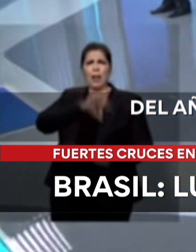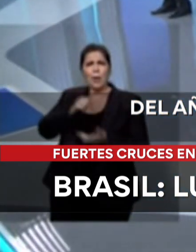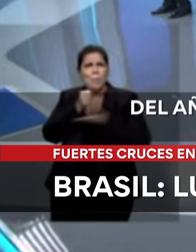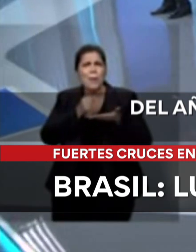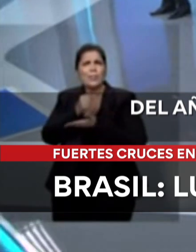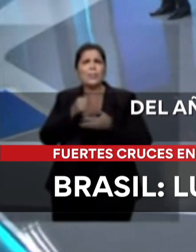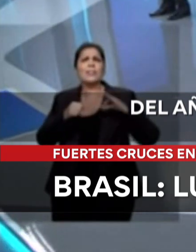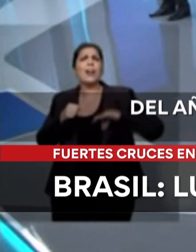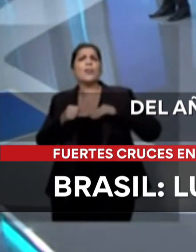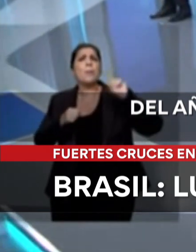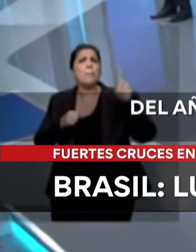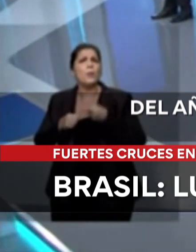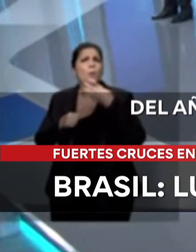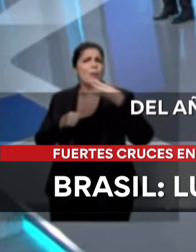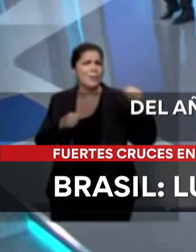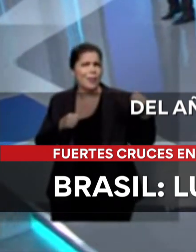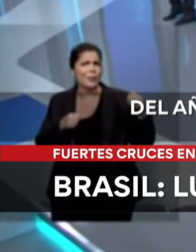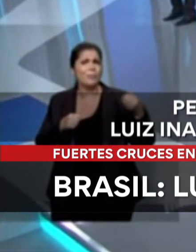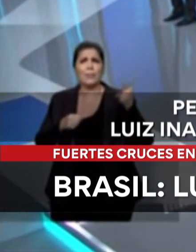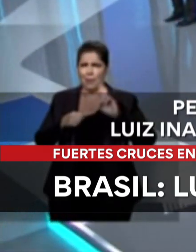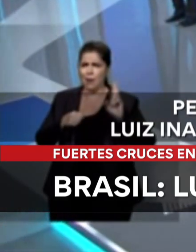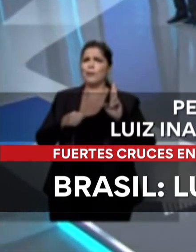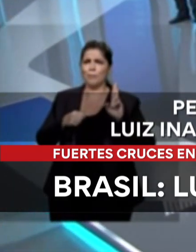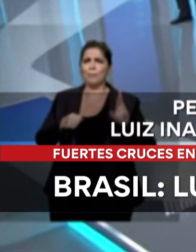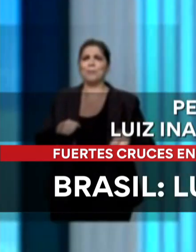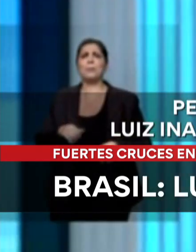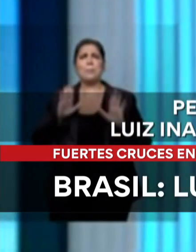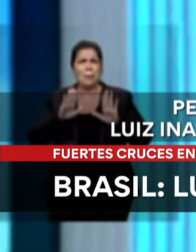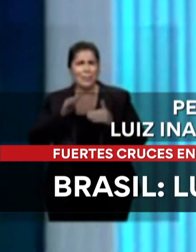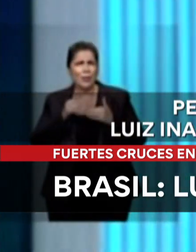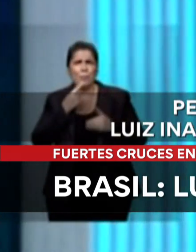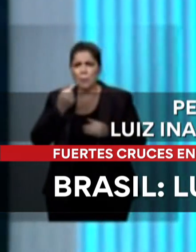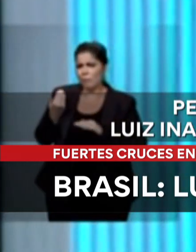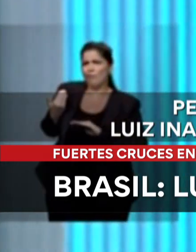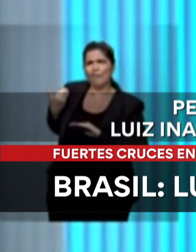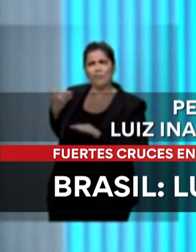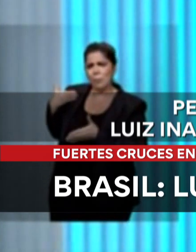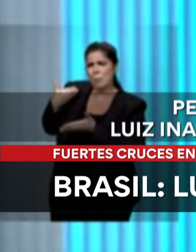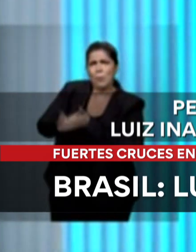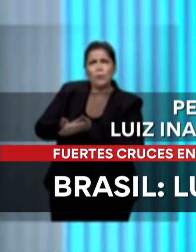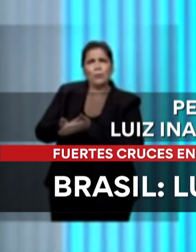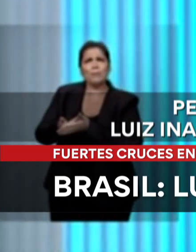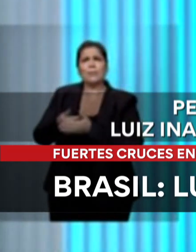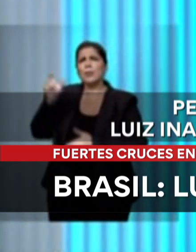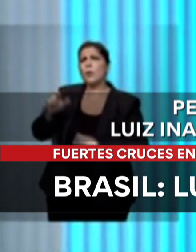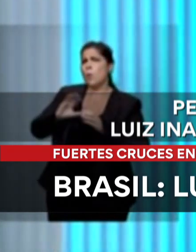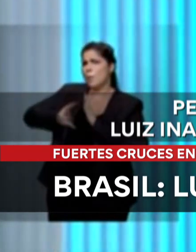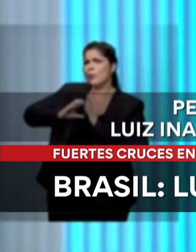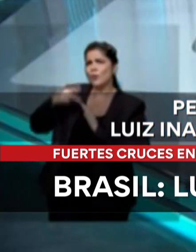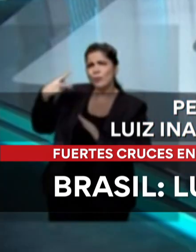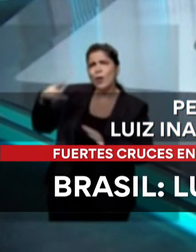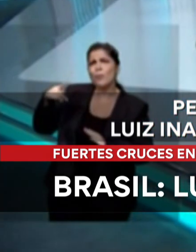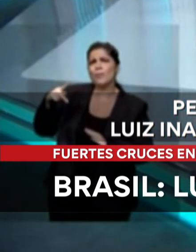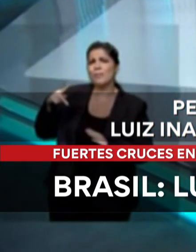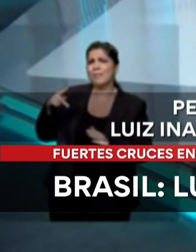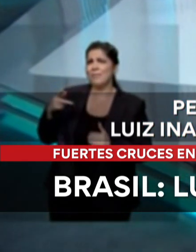de R$ 1.400. Mas ao longo dos últimos dias, Luiz Inácio, o seu partido foi